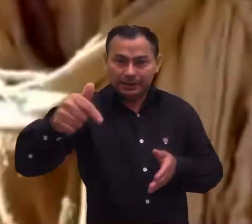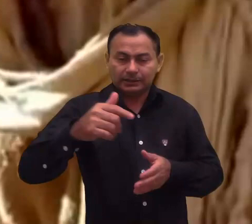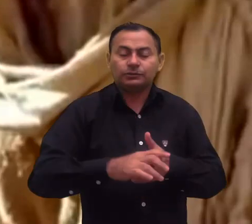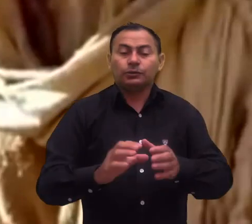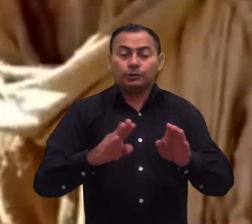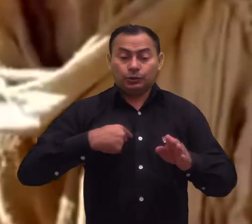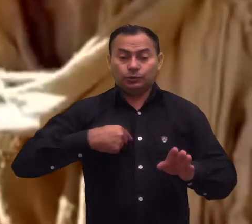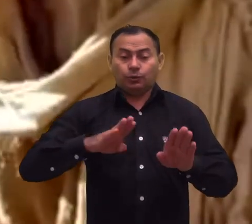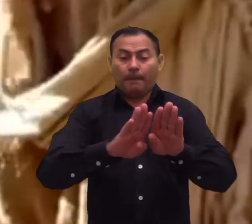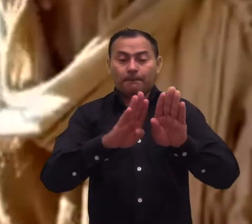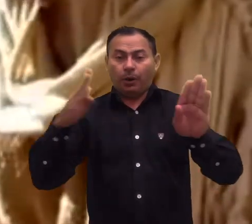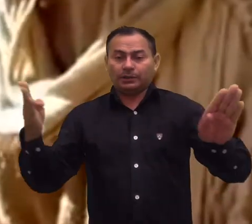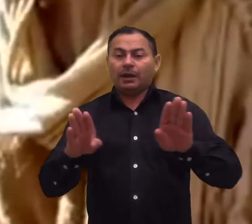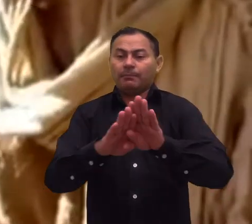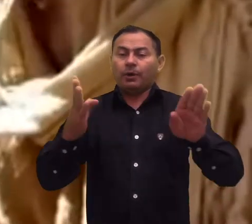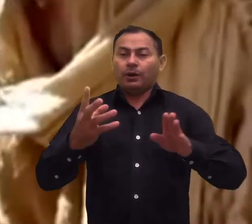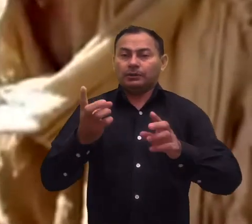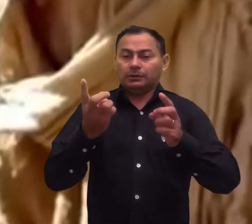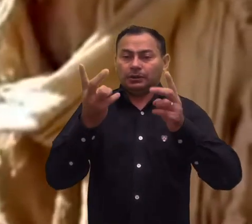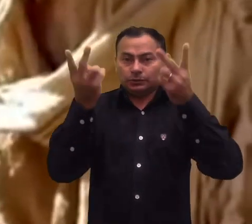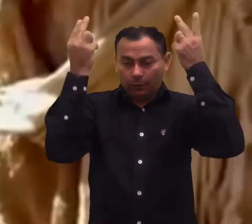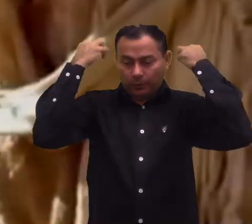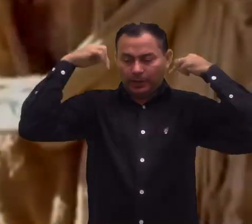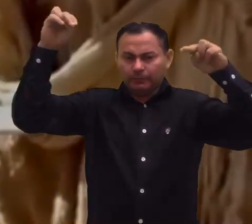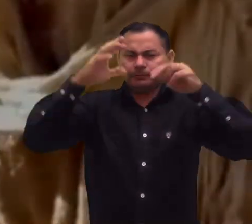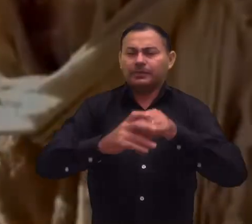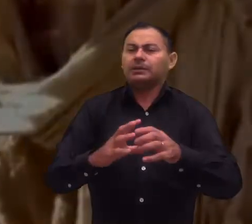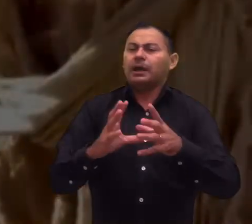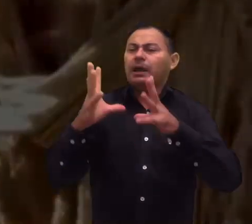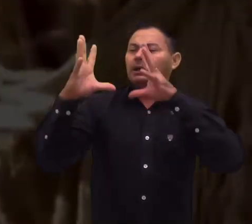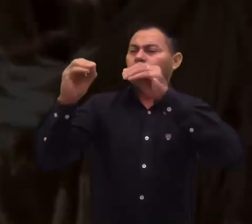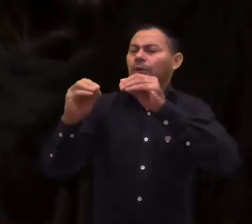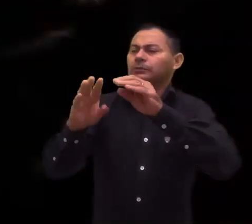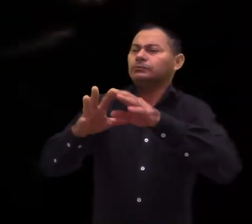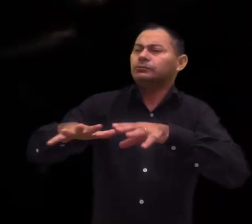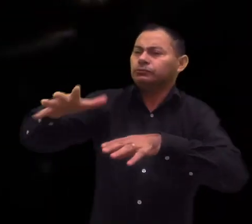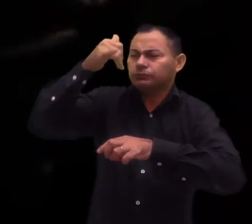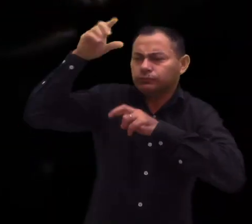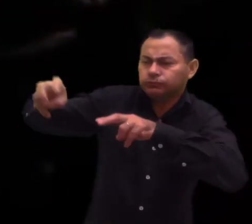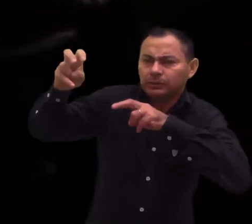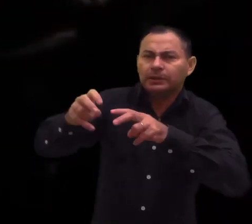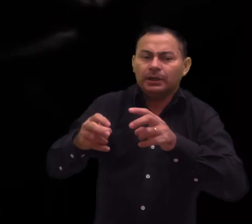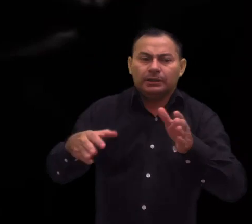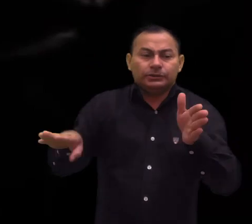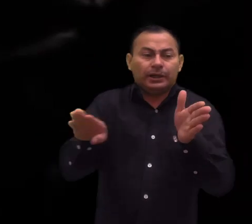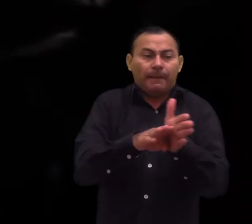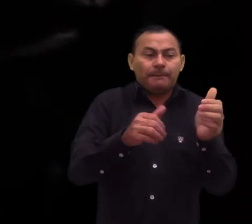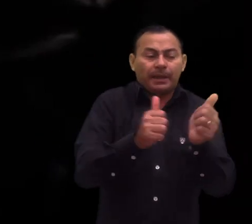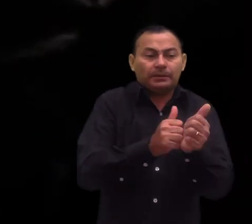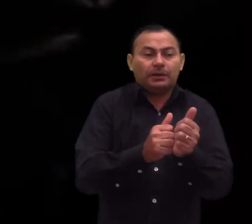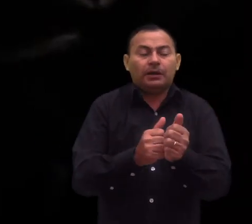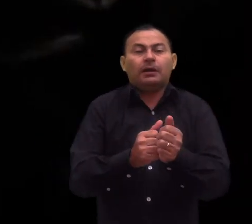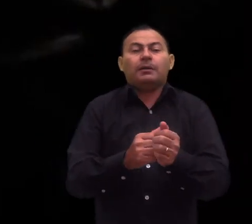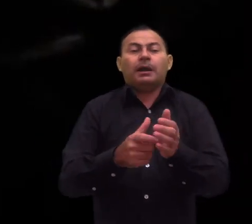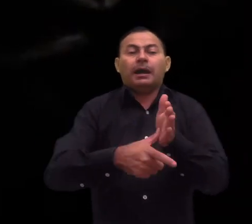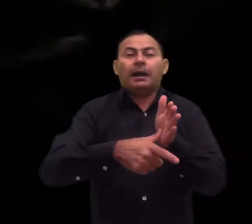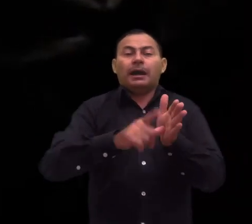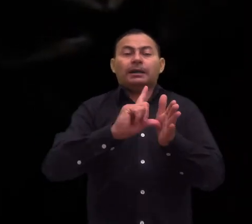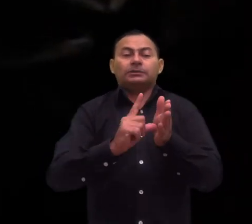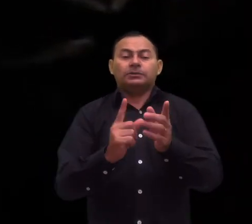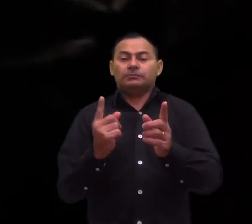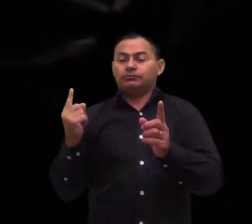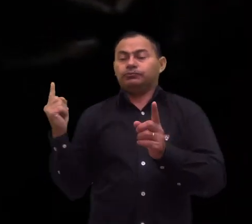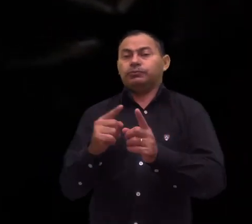porta das ovelhas. Quando ele passava a noite em campo aberto com suas ovelhas, tudo que chegasse até elas